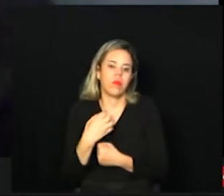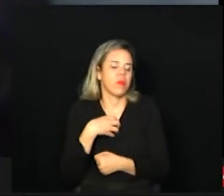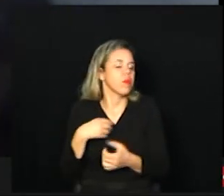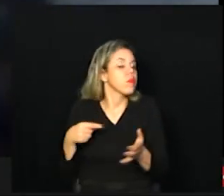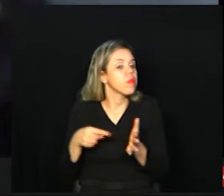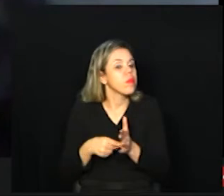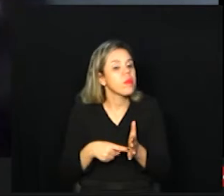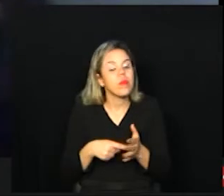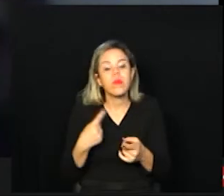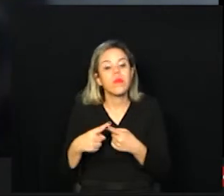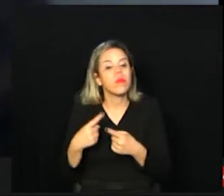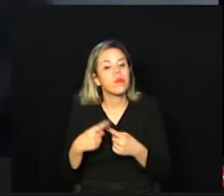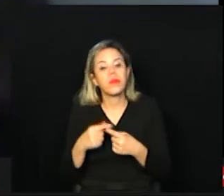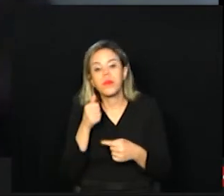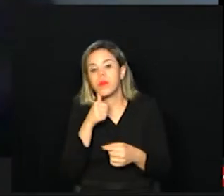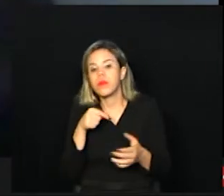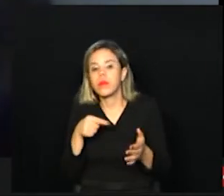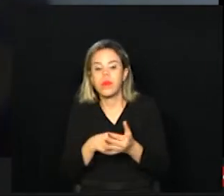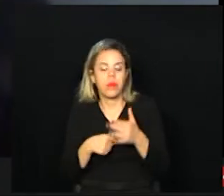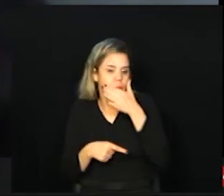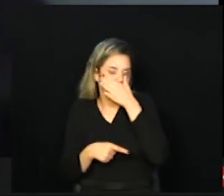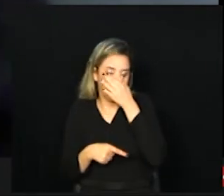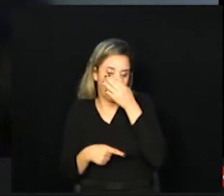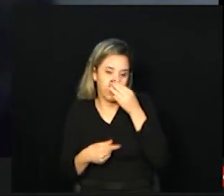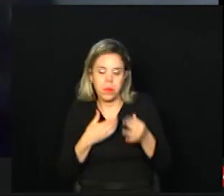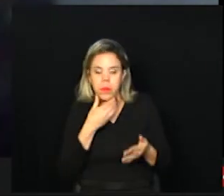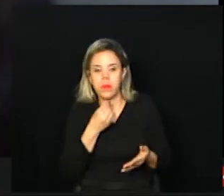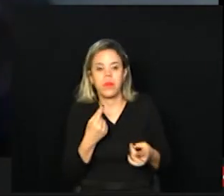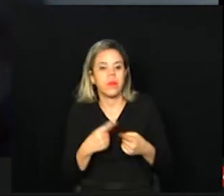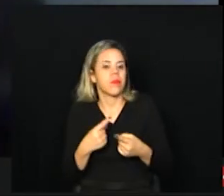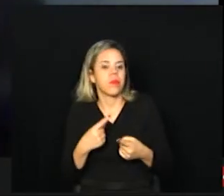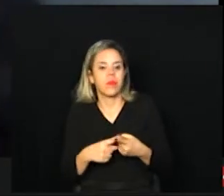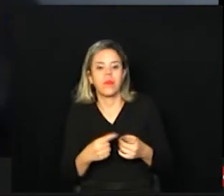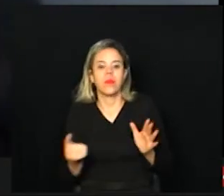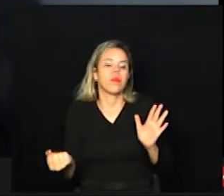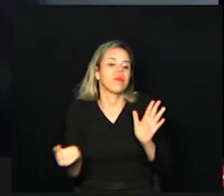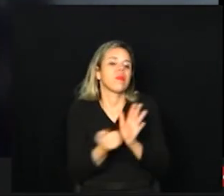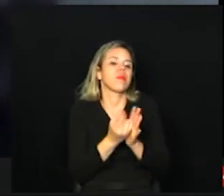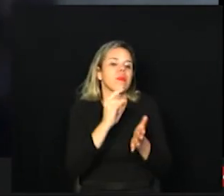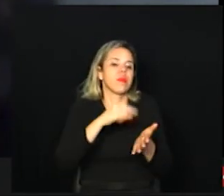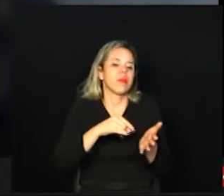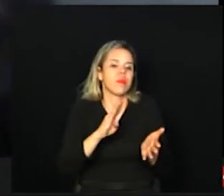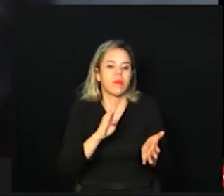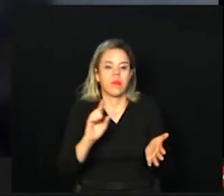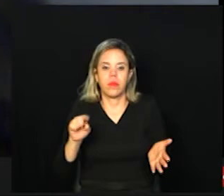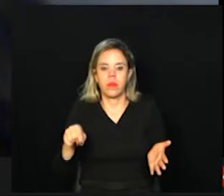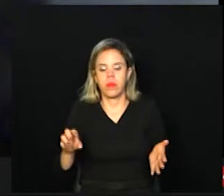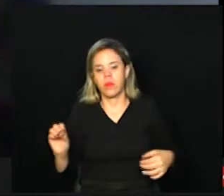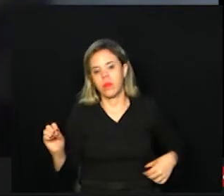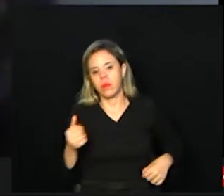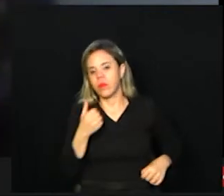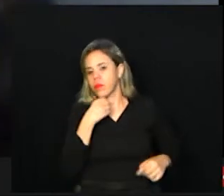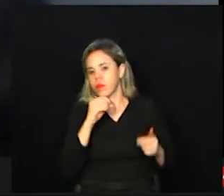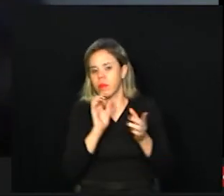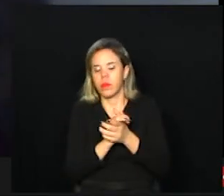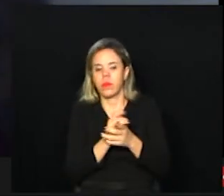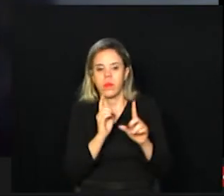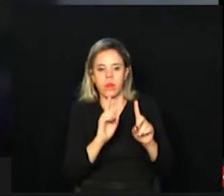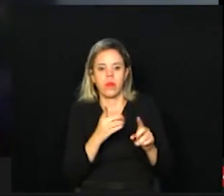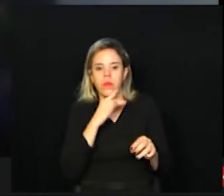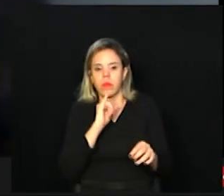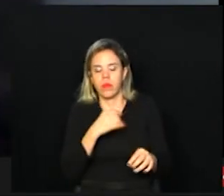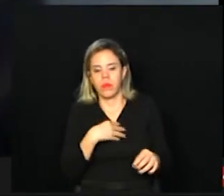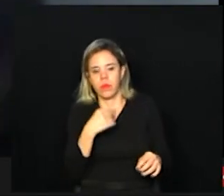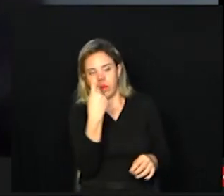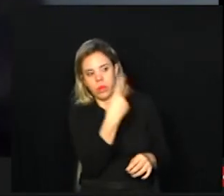denuncia, muitas das vezes, o seu agressor? Por que ela não registra BO? Porque é o marido dela, é o companheiro dela, é o pai dos filhos